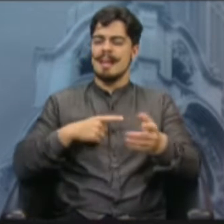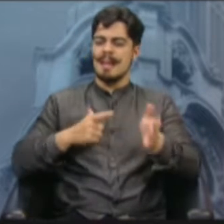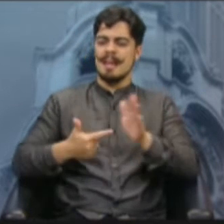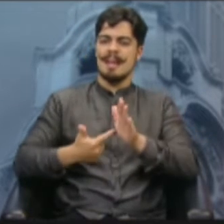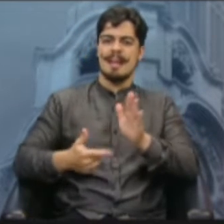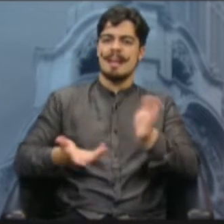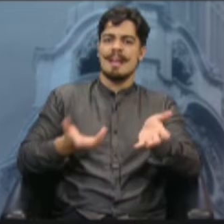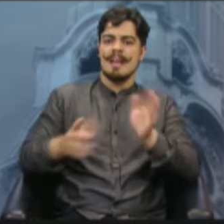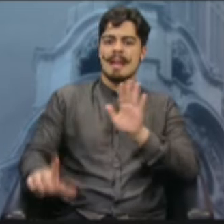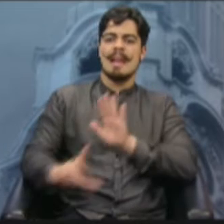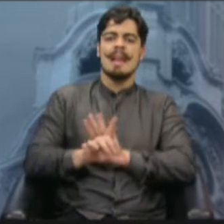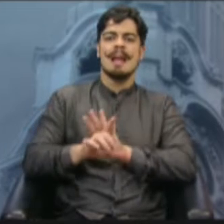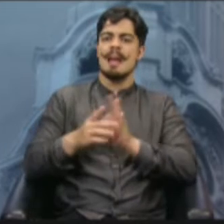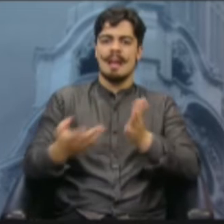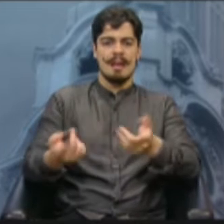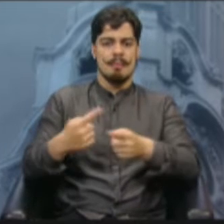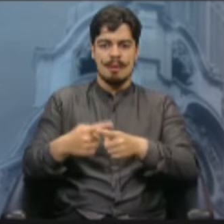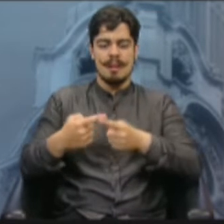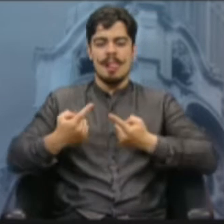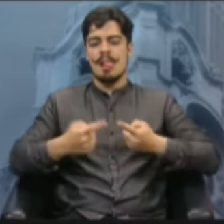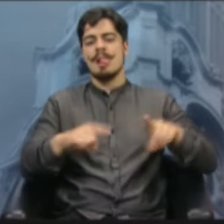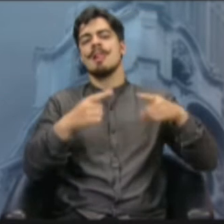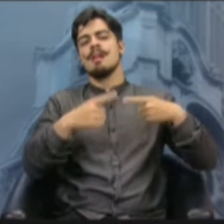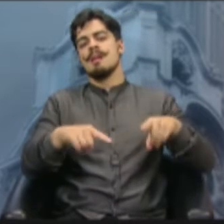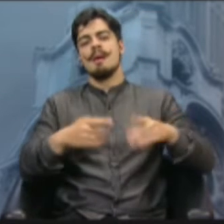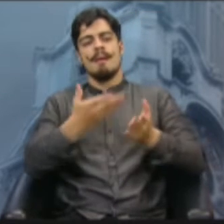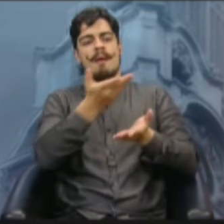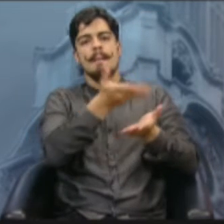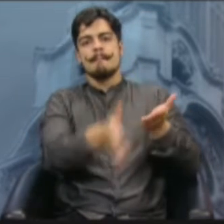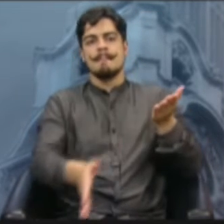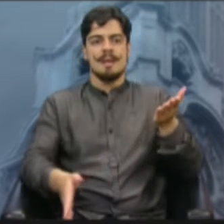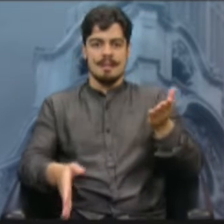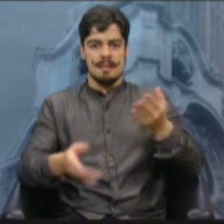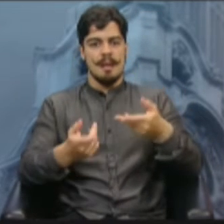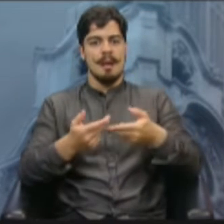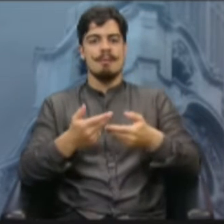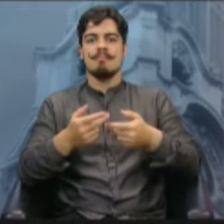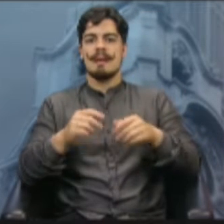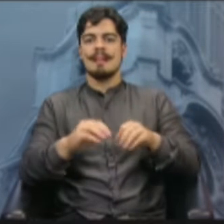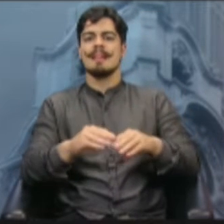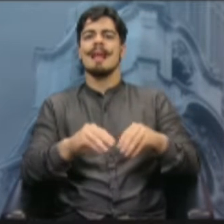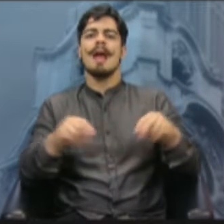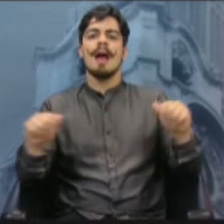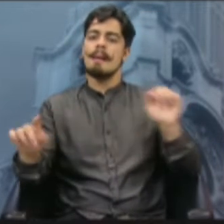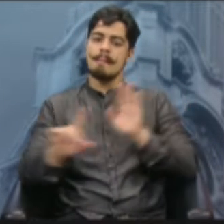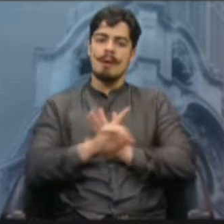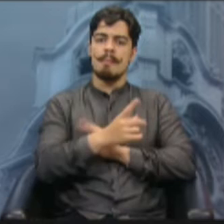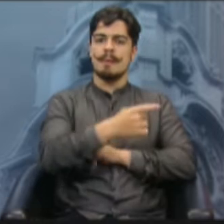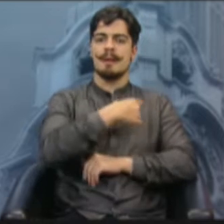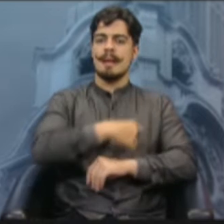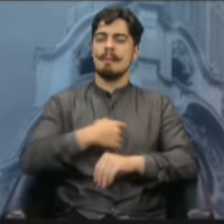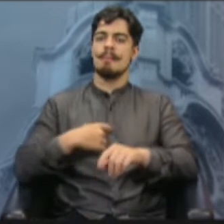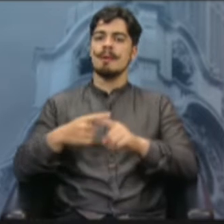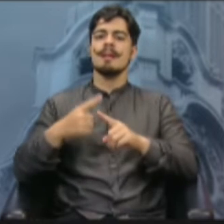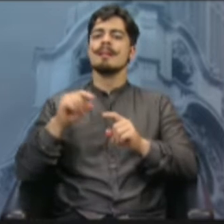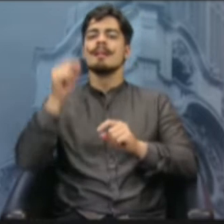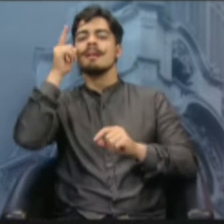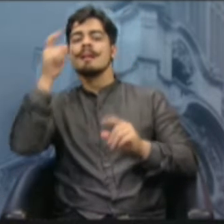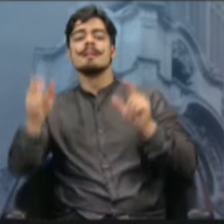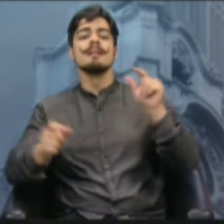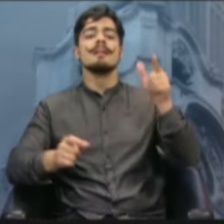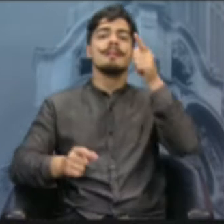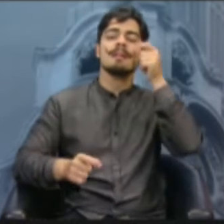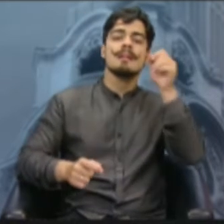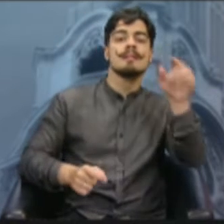demolição do Estádio Olímpico? Por que ameaça desapropriar uma sagrada propriedade tricolor? A quem interessa isso? Ao Grêmio, ao povo de Porto